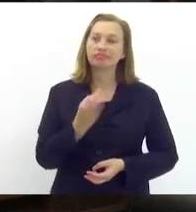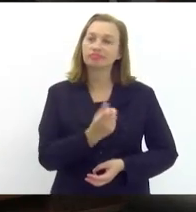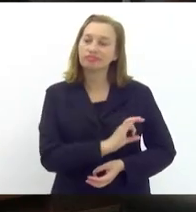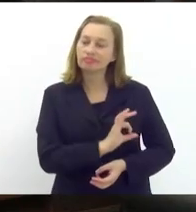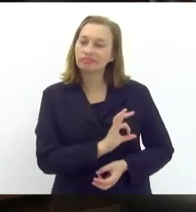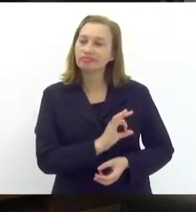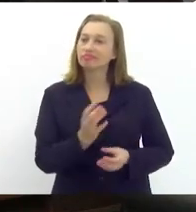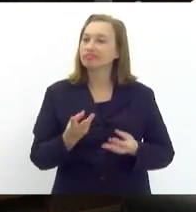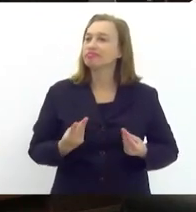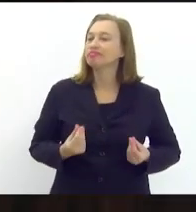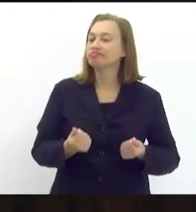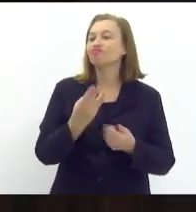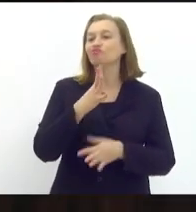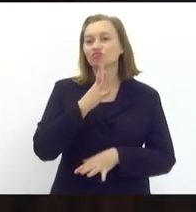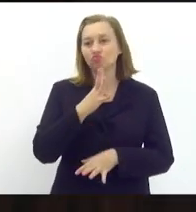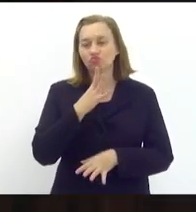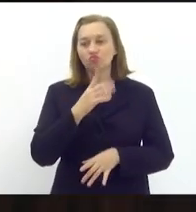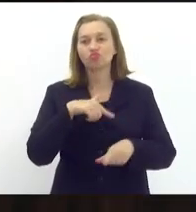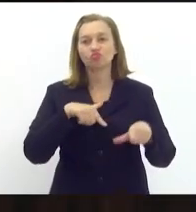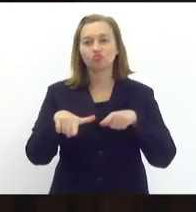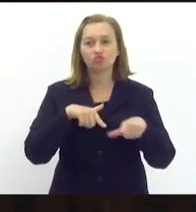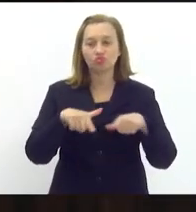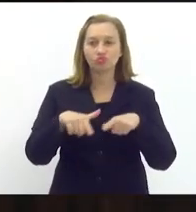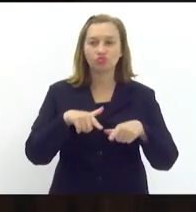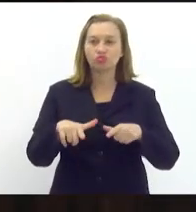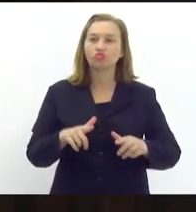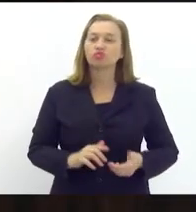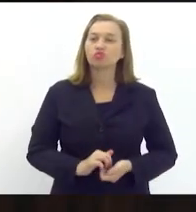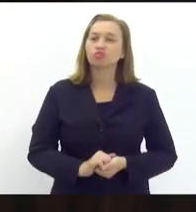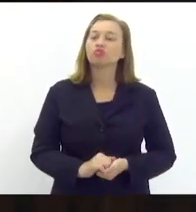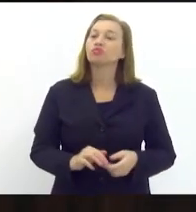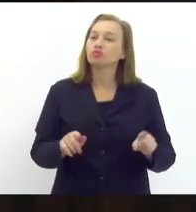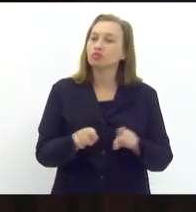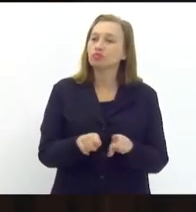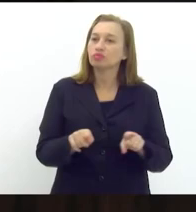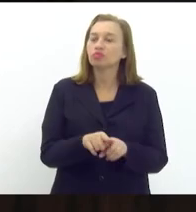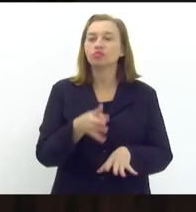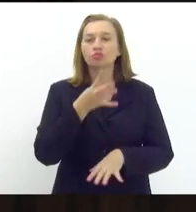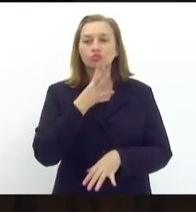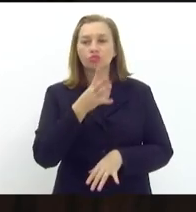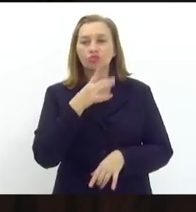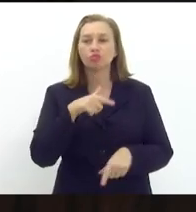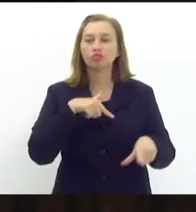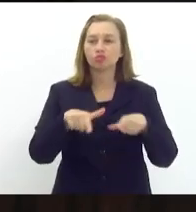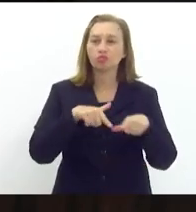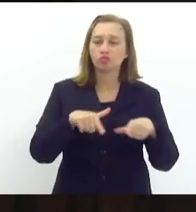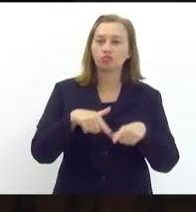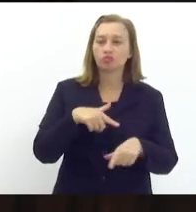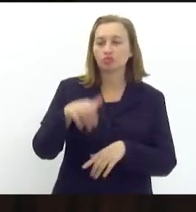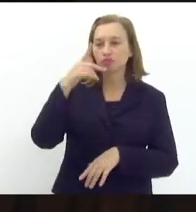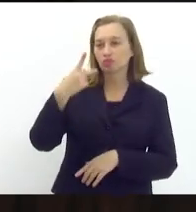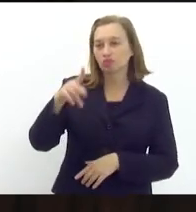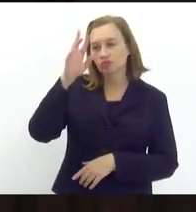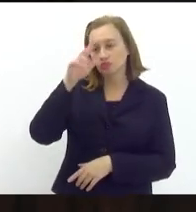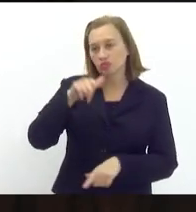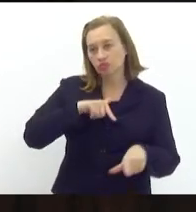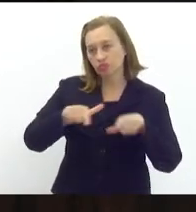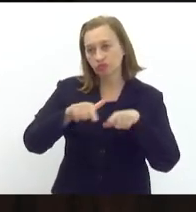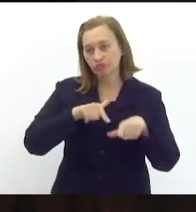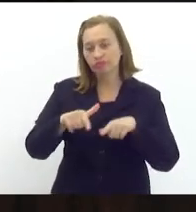sensibilidade o reconhecimento dos trabalhos assim como a gente também reconhece o trabalho de vossa excelência